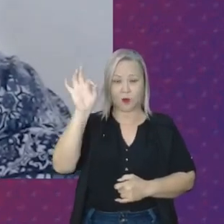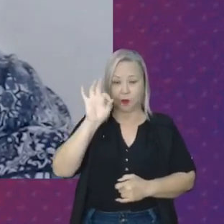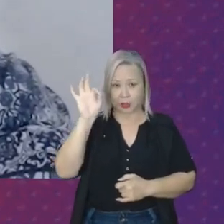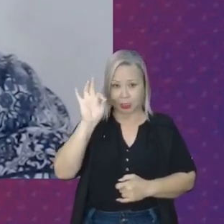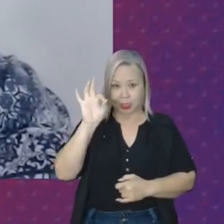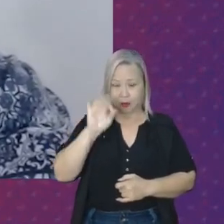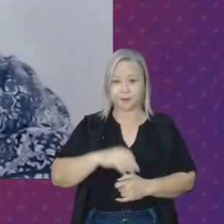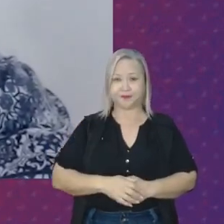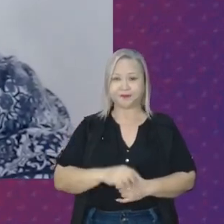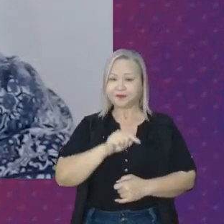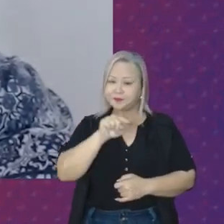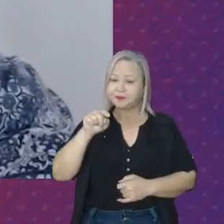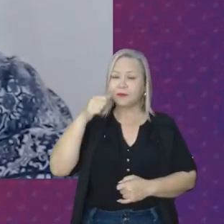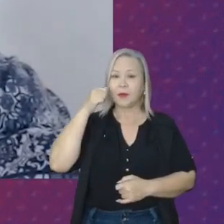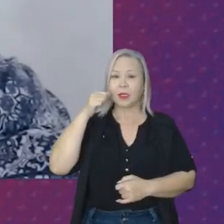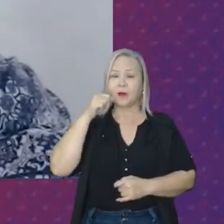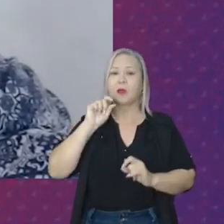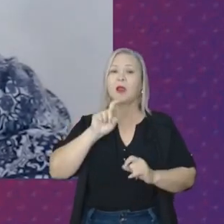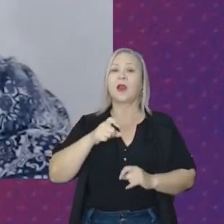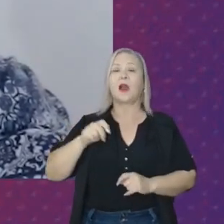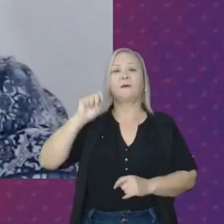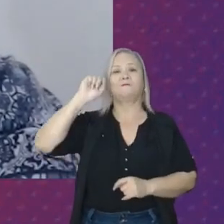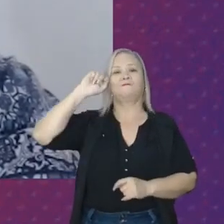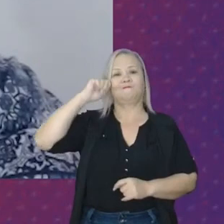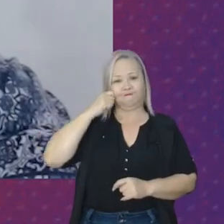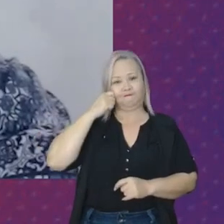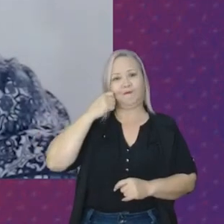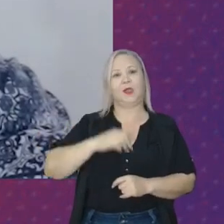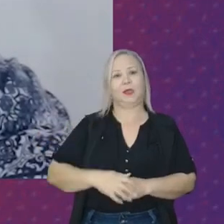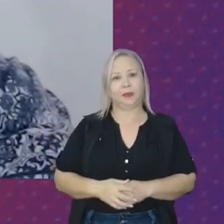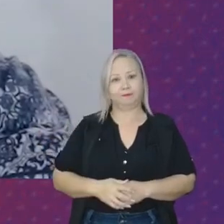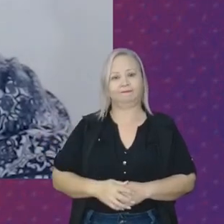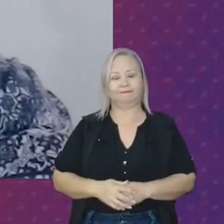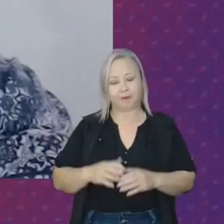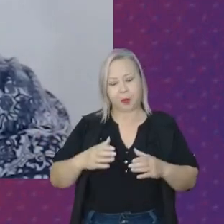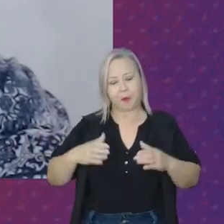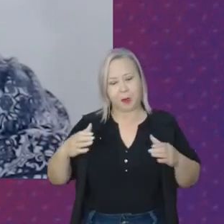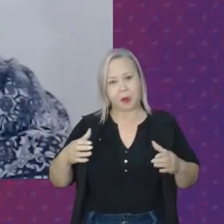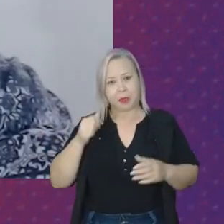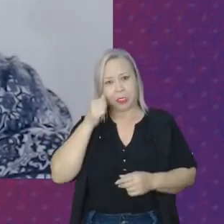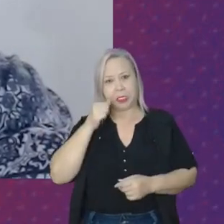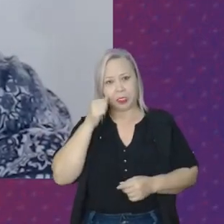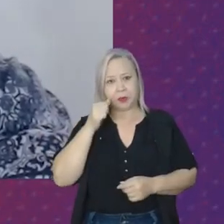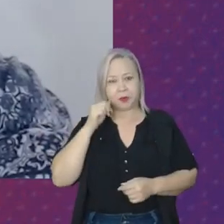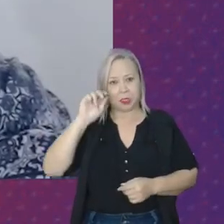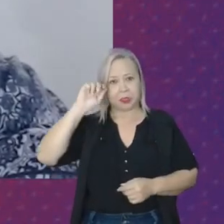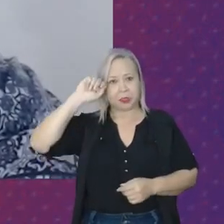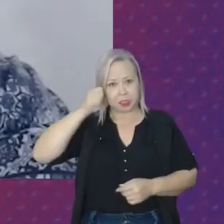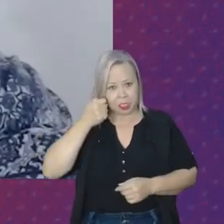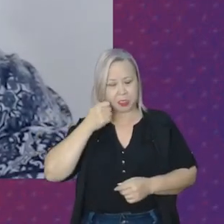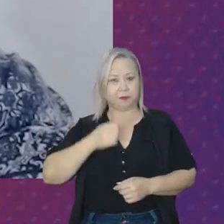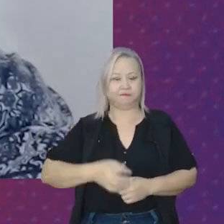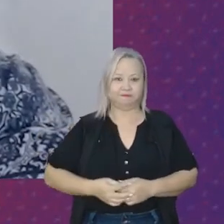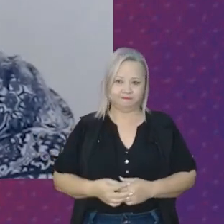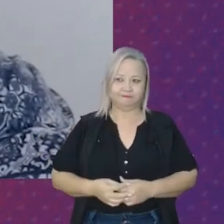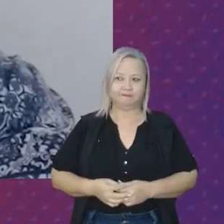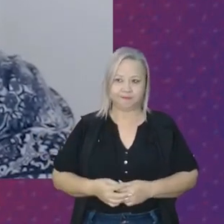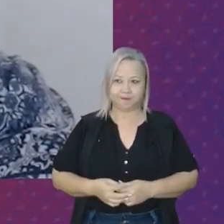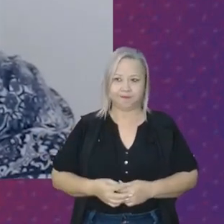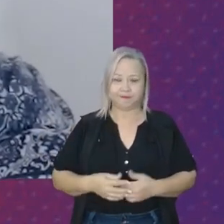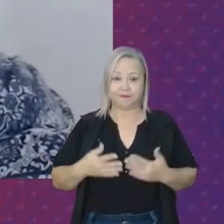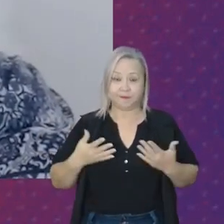65,5% dessas mulheres eram mulheres negras, né, grande parte, a maioria das mulheres são mulheres negras,